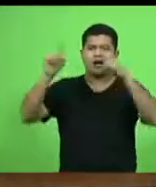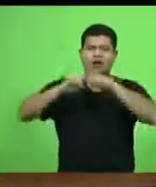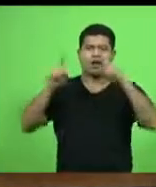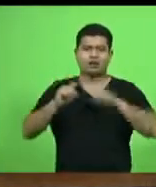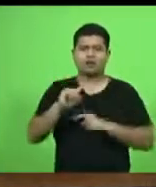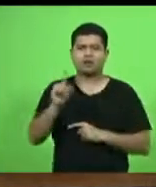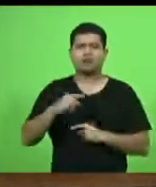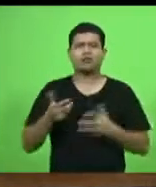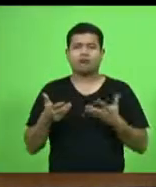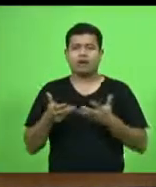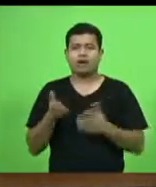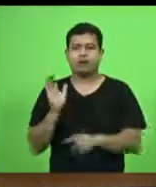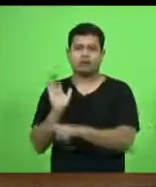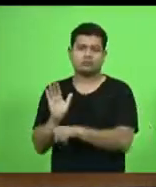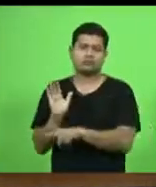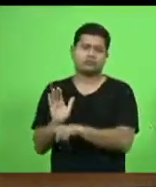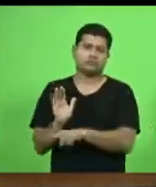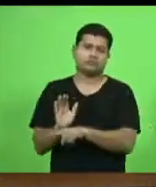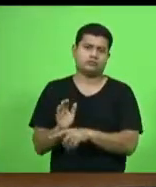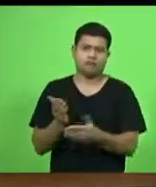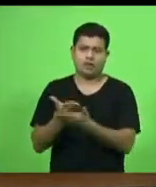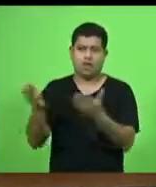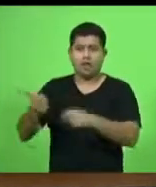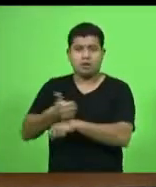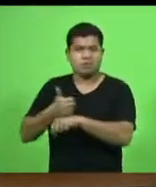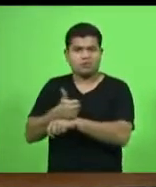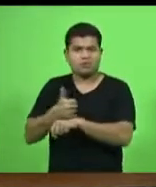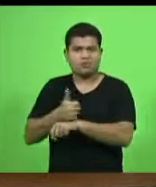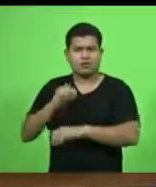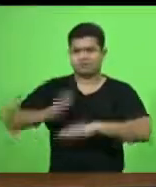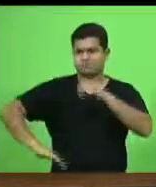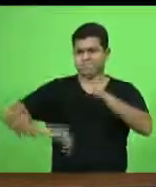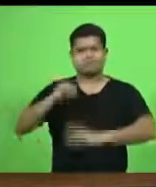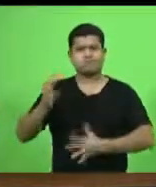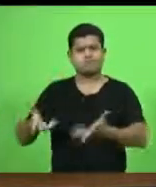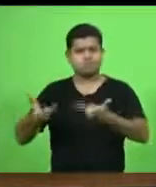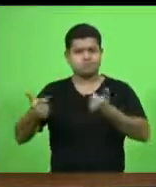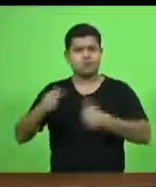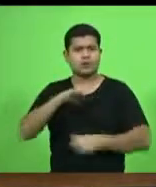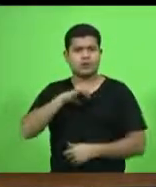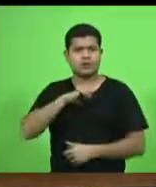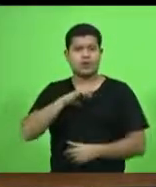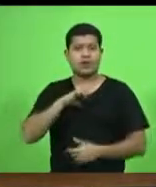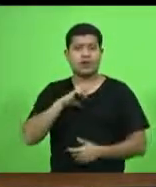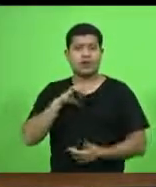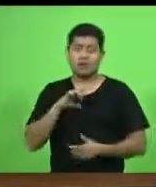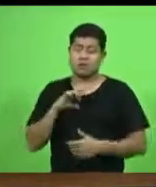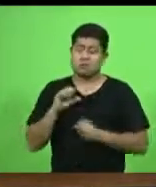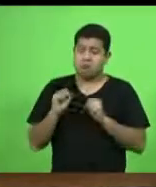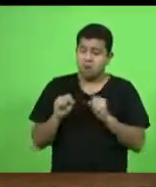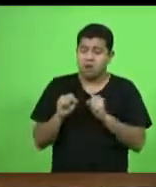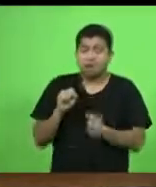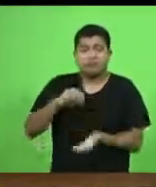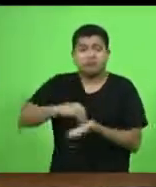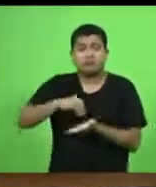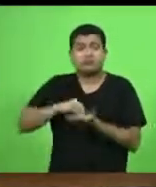construtiva. Os profissionais são extremamente competentes, mas talvez está faltando